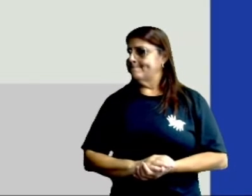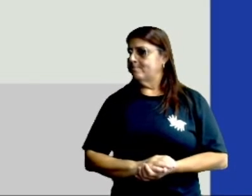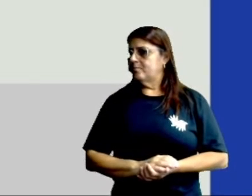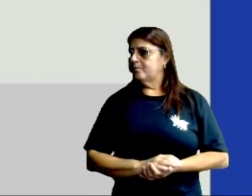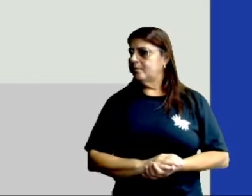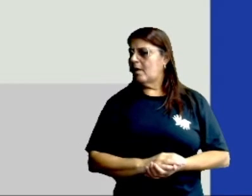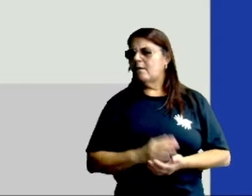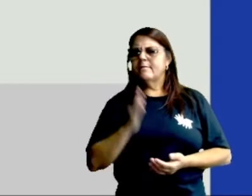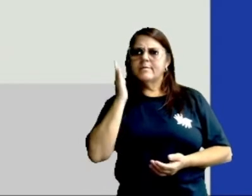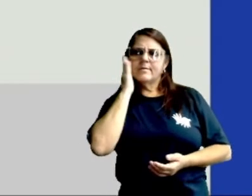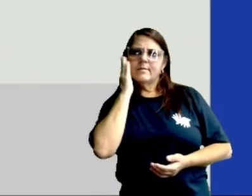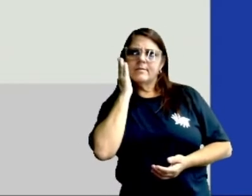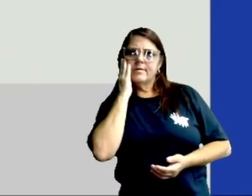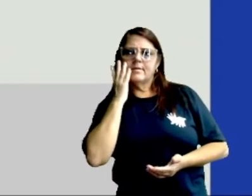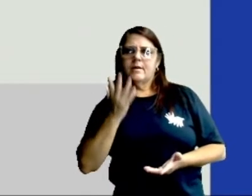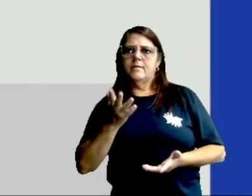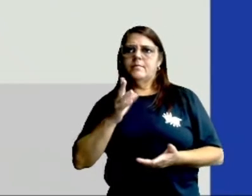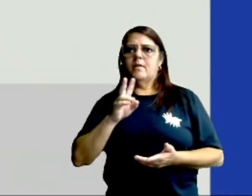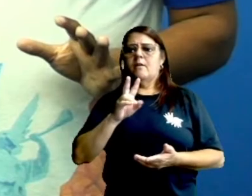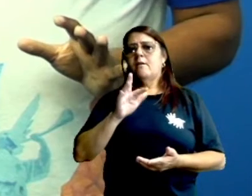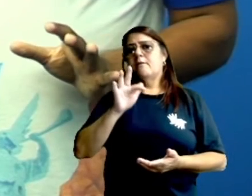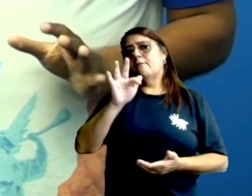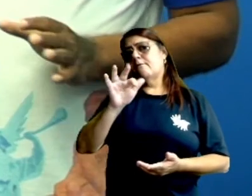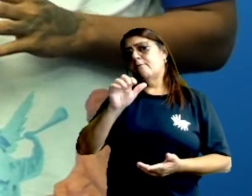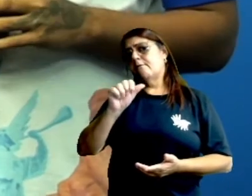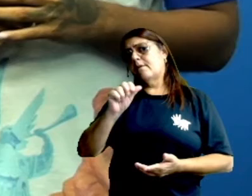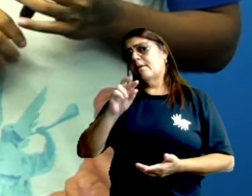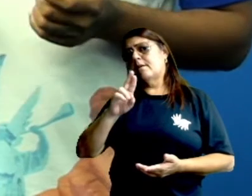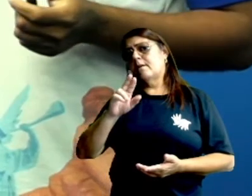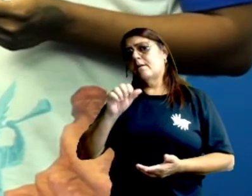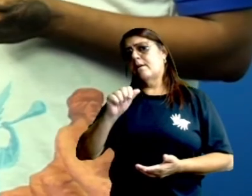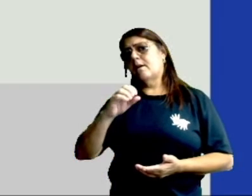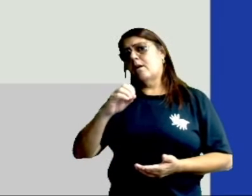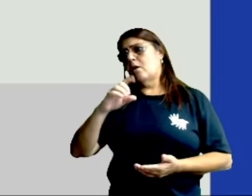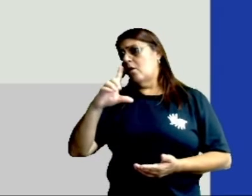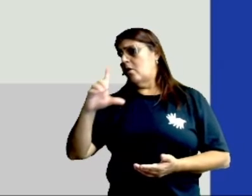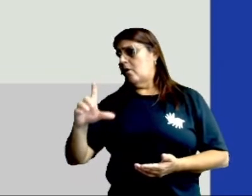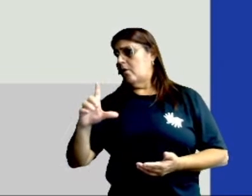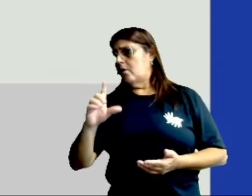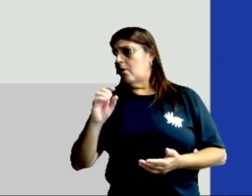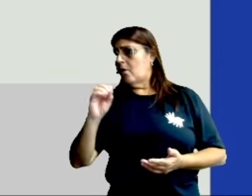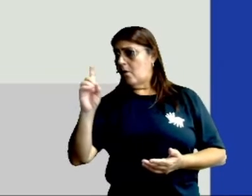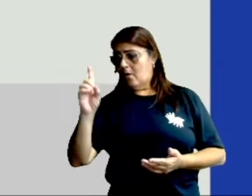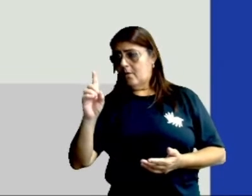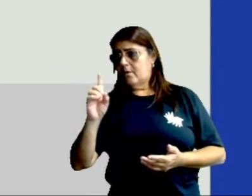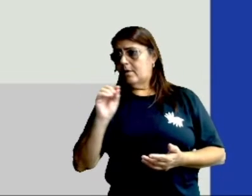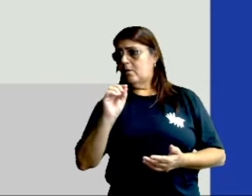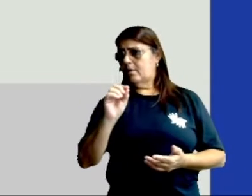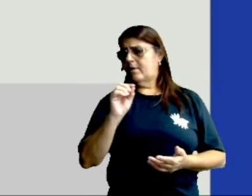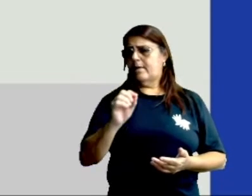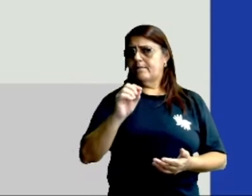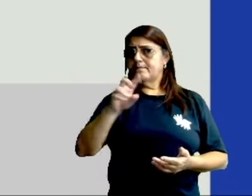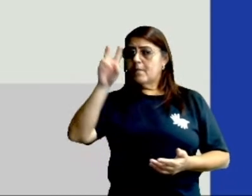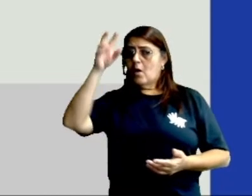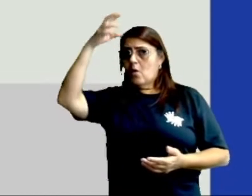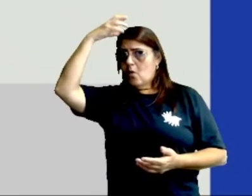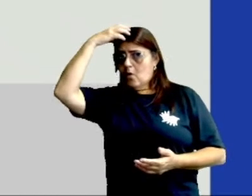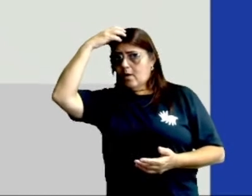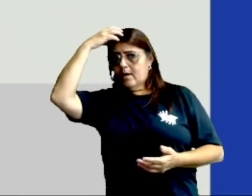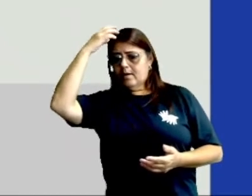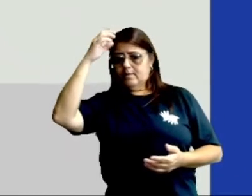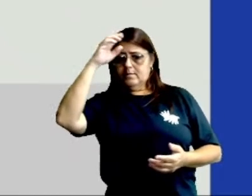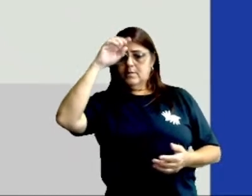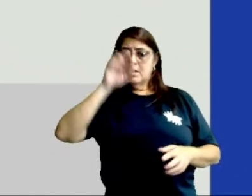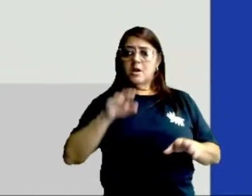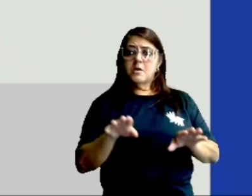bom então vamo entender um pouquinho mais sobre o faraó agora tá bem O Faraó terão ele era considerado o rei e o